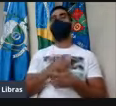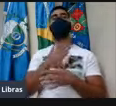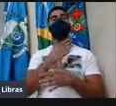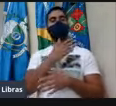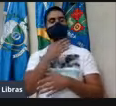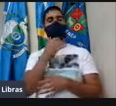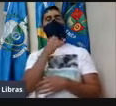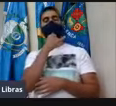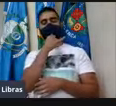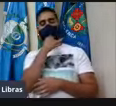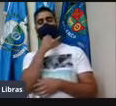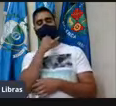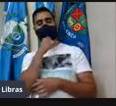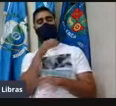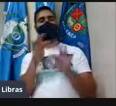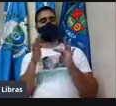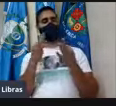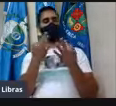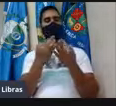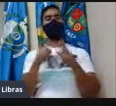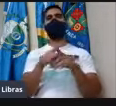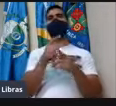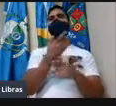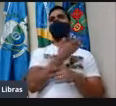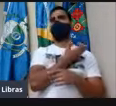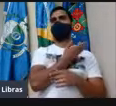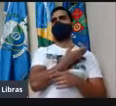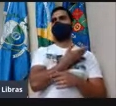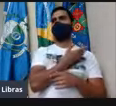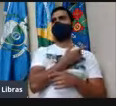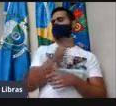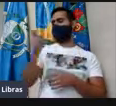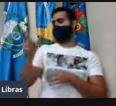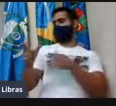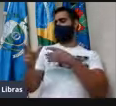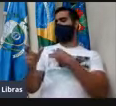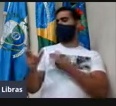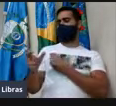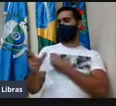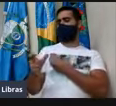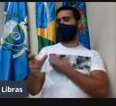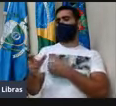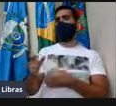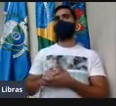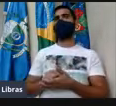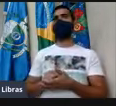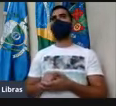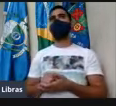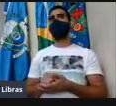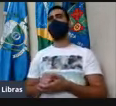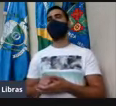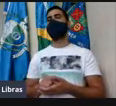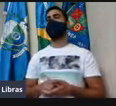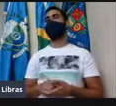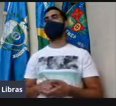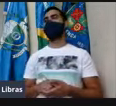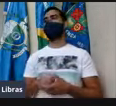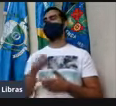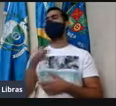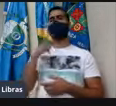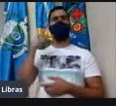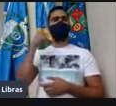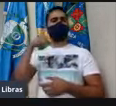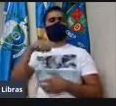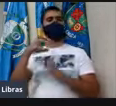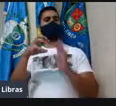seus familiares, amigos e conhecidos que conviveram com o seu modelo de vida, exemplo sem ter profunda falta, que deixaram com seu partir. E nós, vereadores